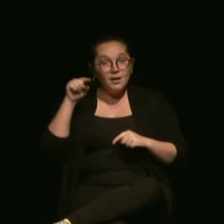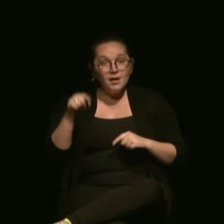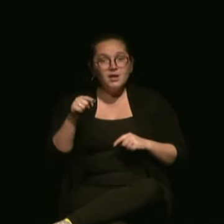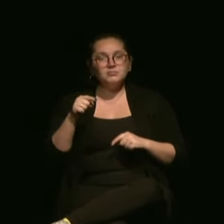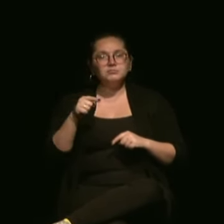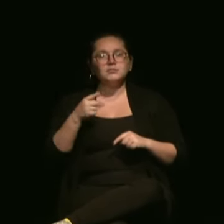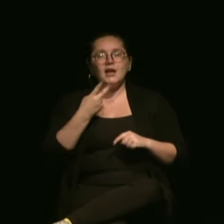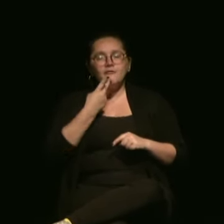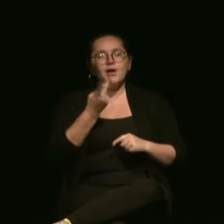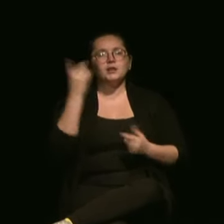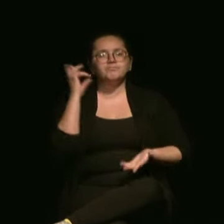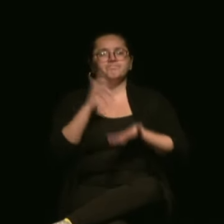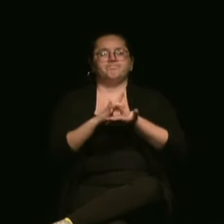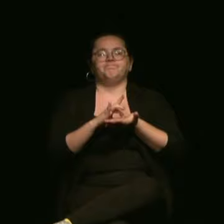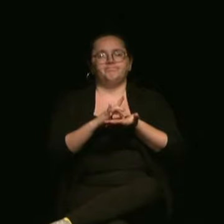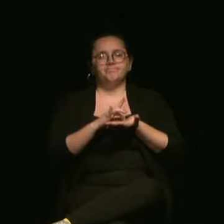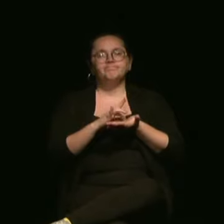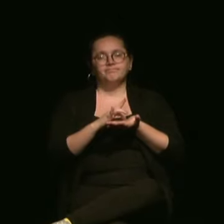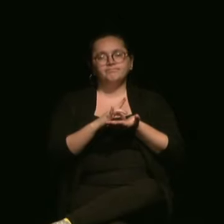absolutamente concreta. Ou seja,